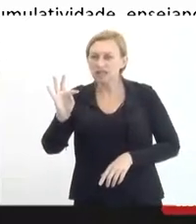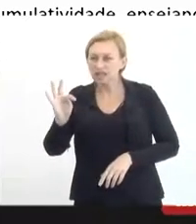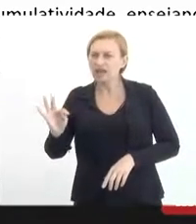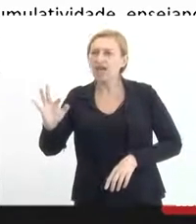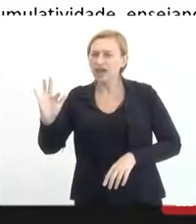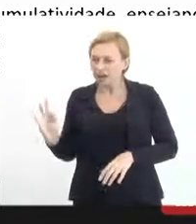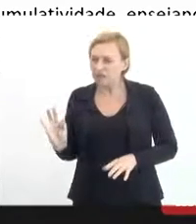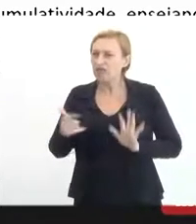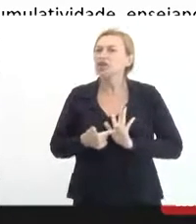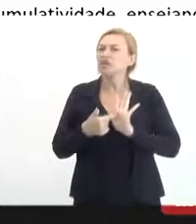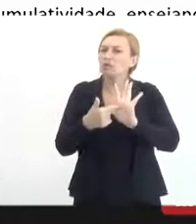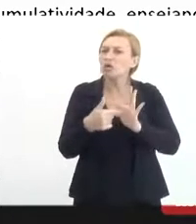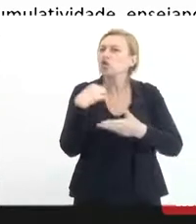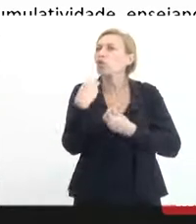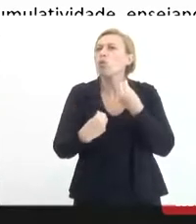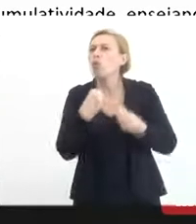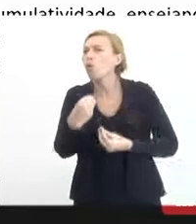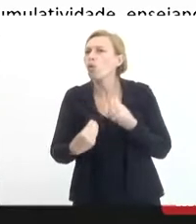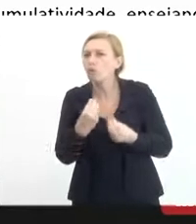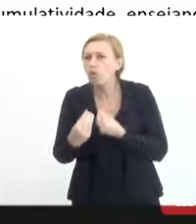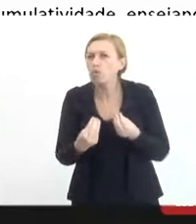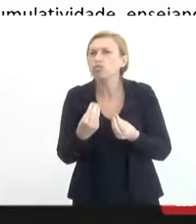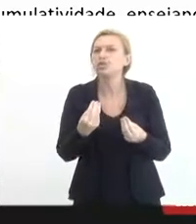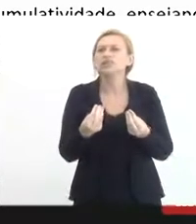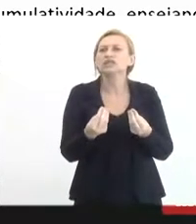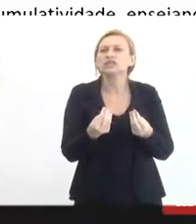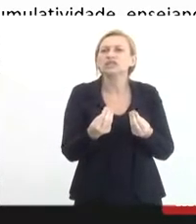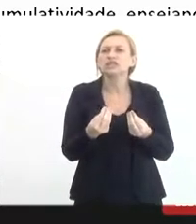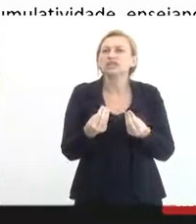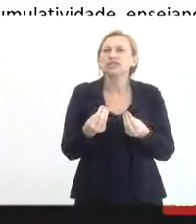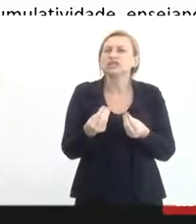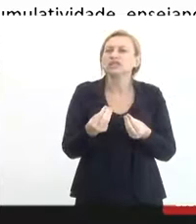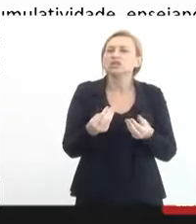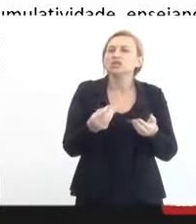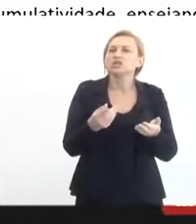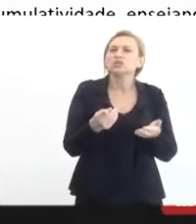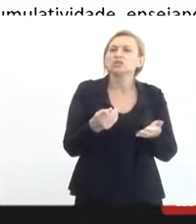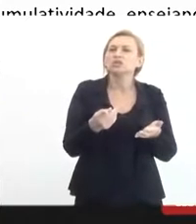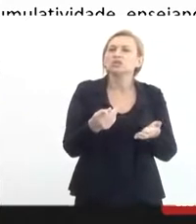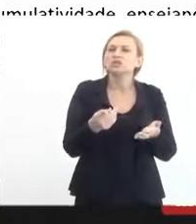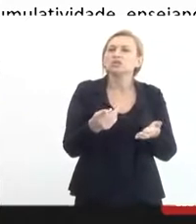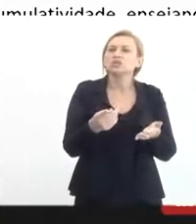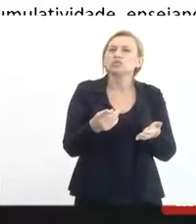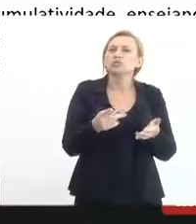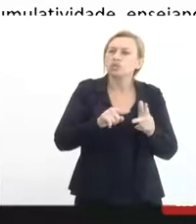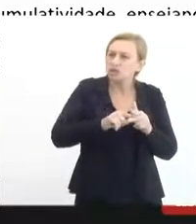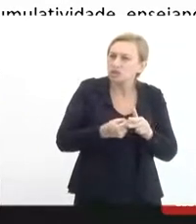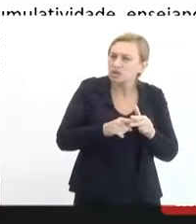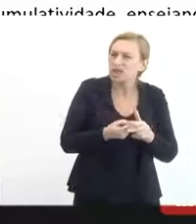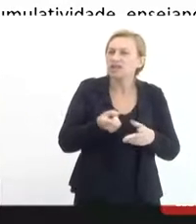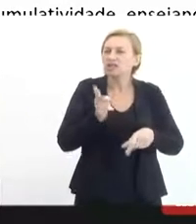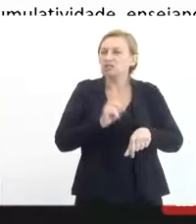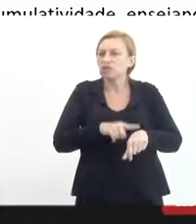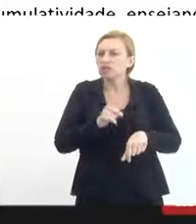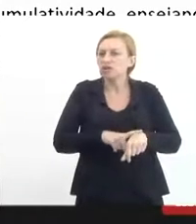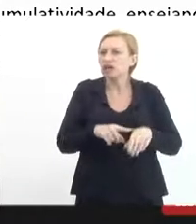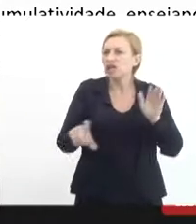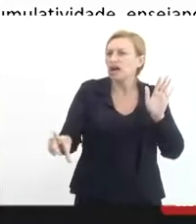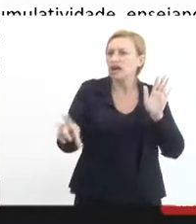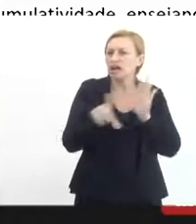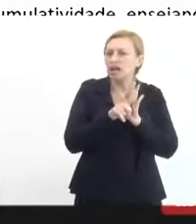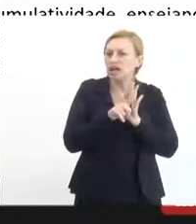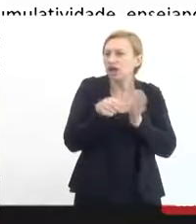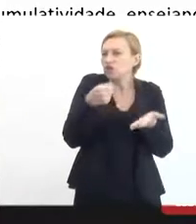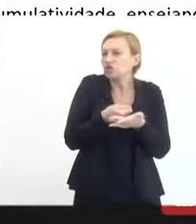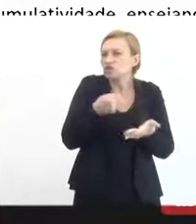né, quão, digamos, desatualizado nesse momento, salvo melhor juízo, se encontra-se a legislação ao